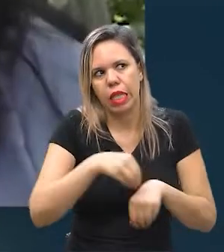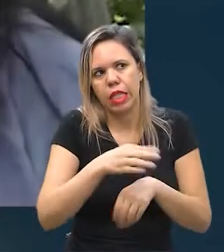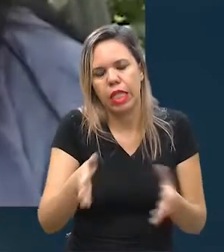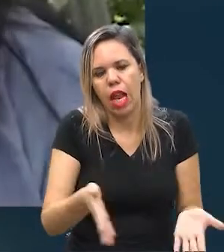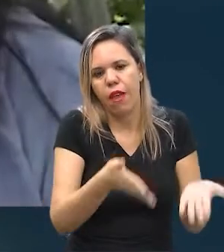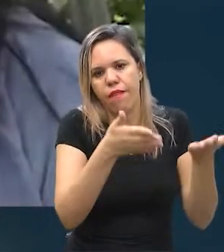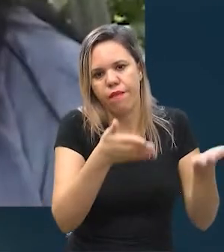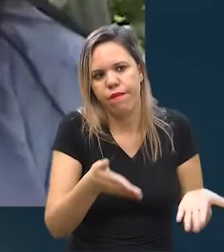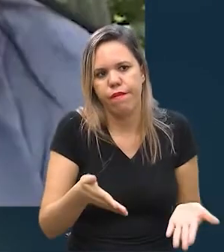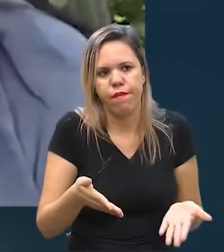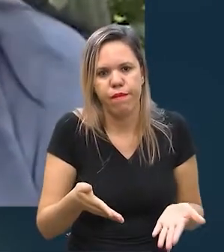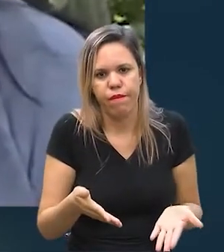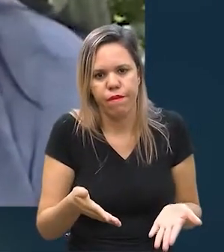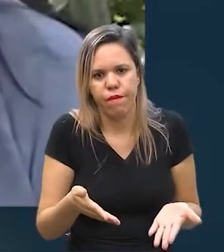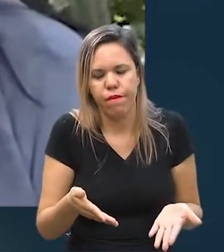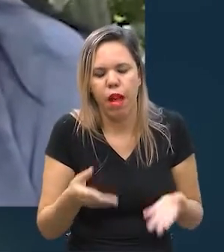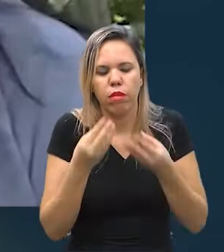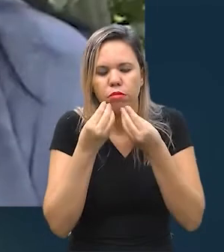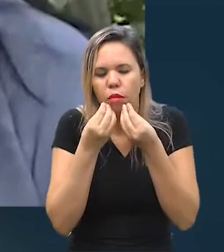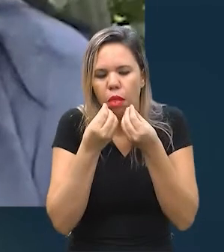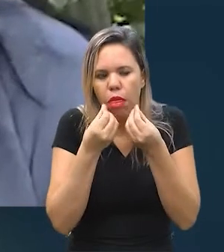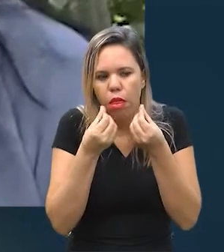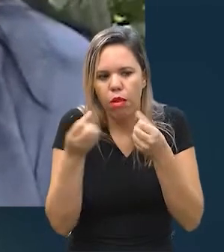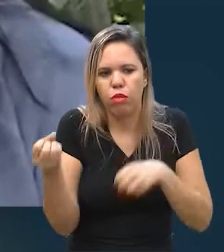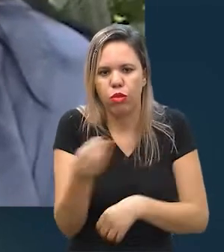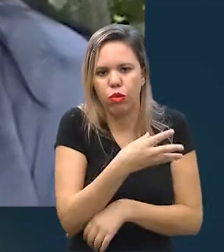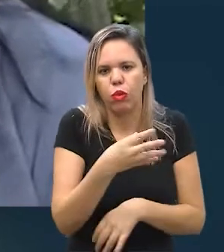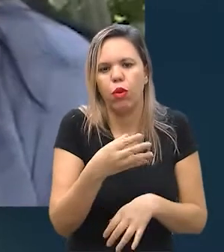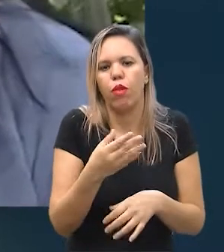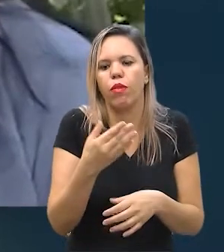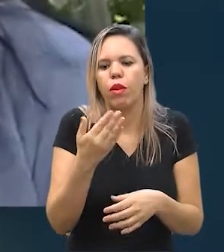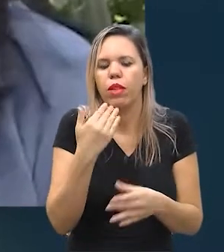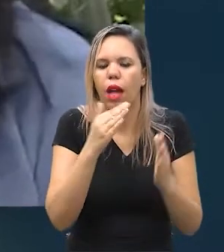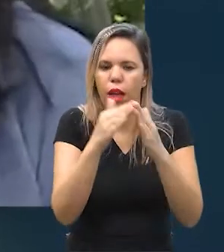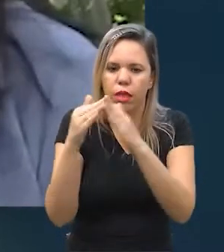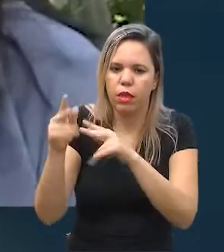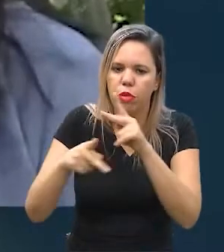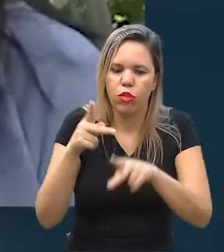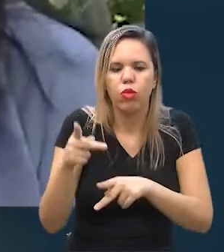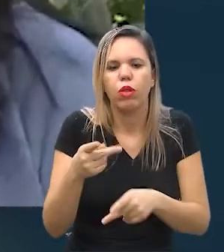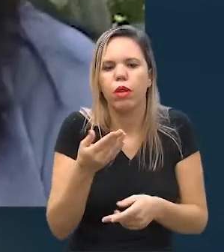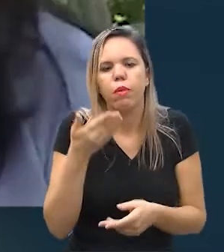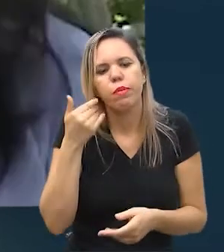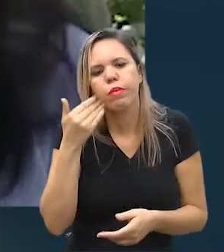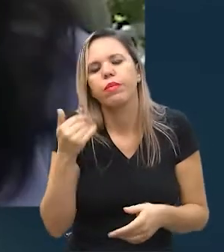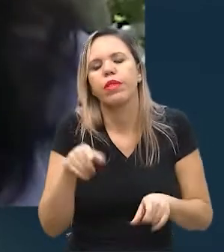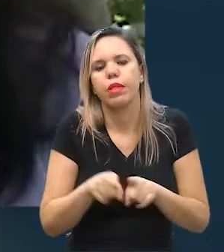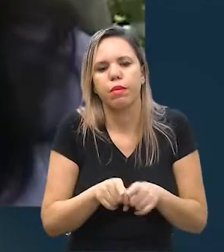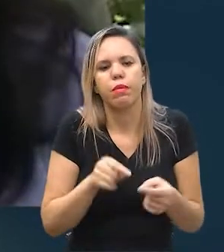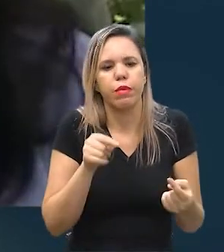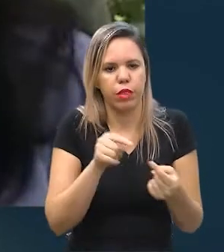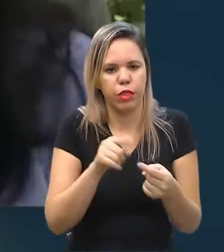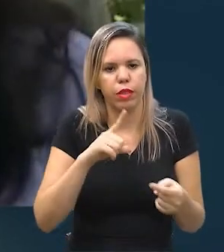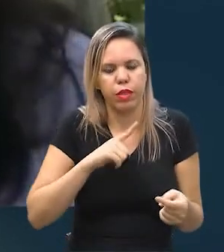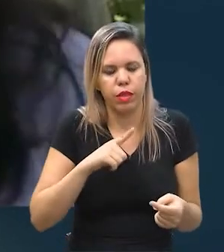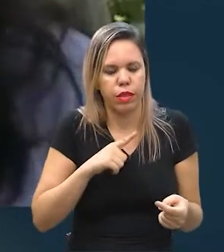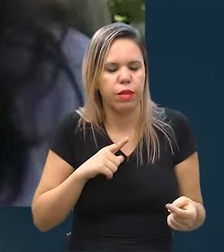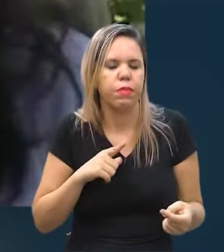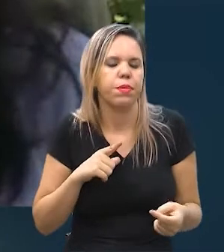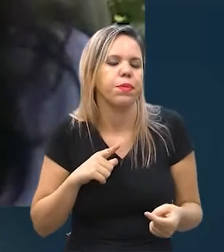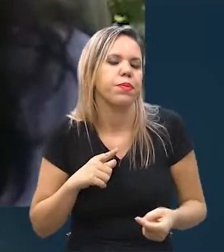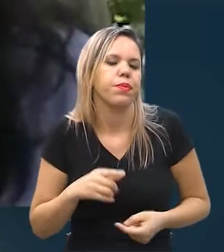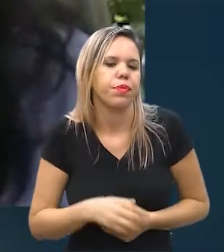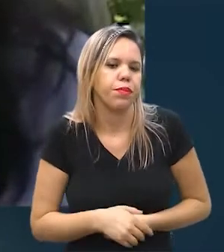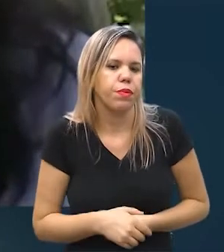levando esse frescor para a mesa, né, das pessoas. E aí essa linha ela está muito atrelada